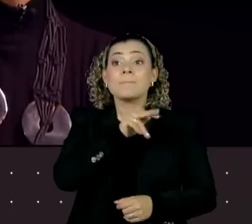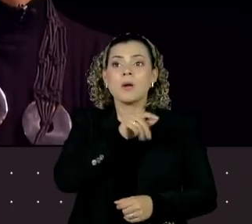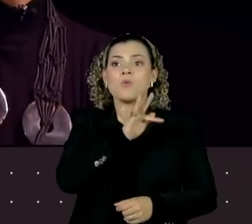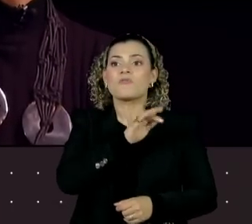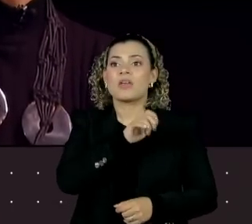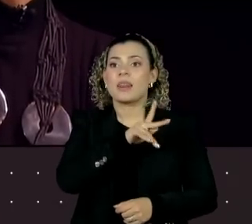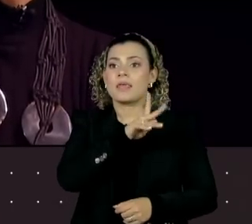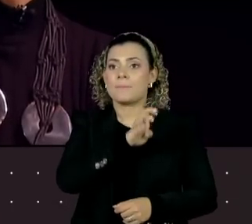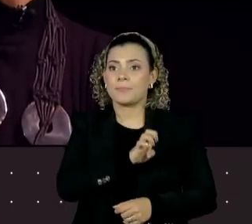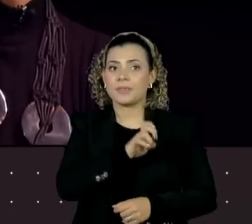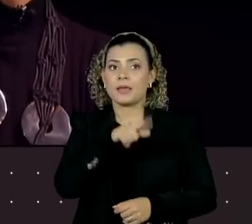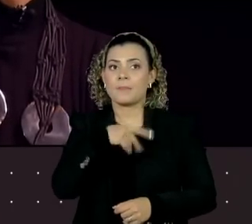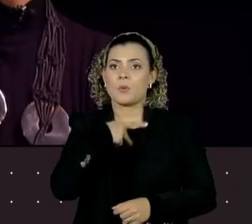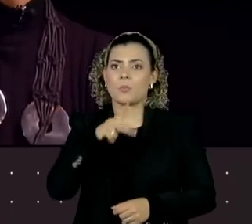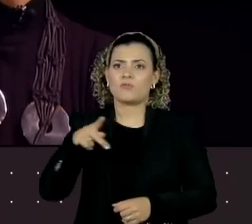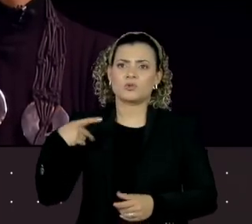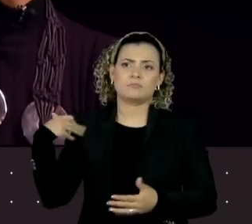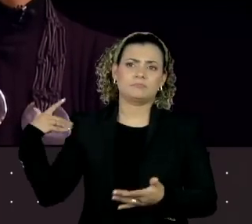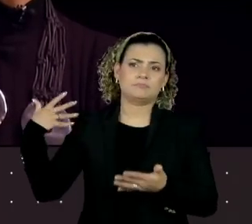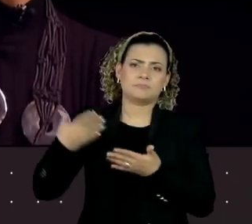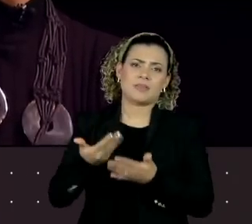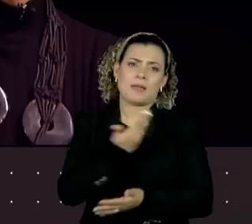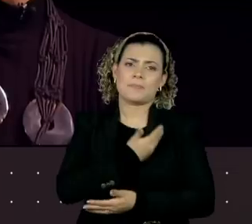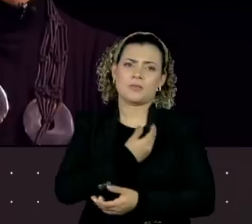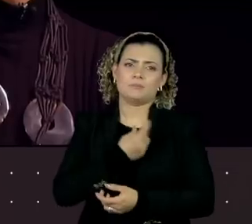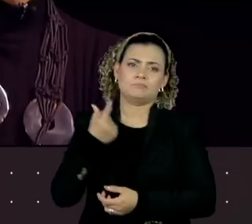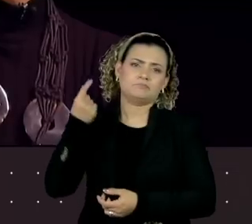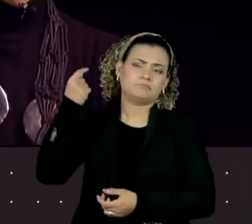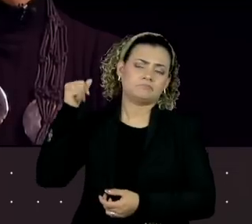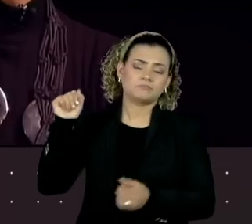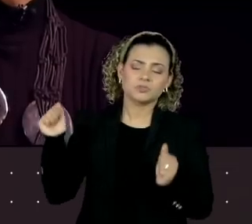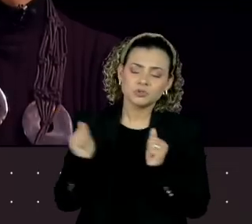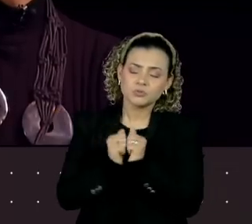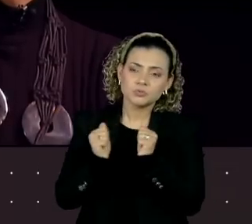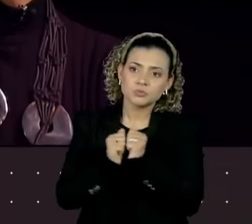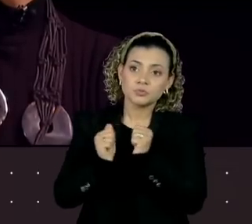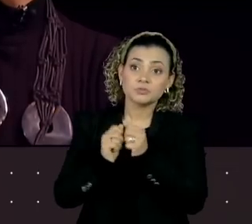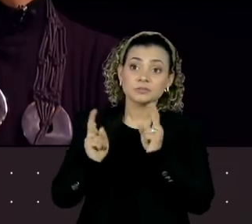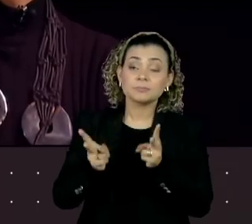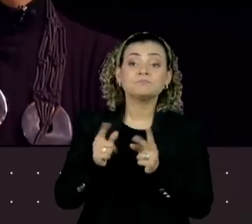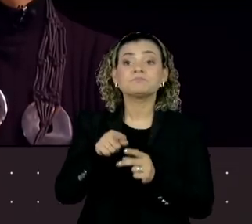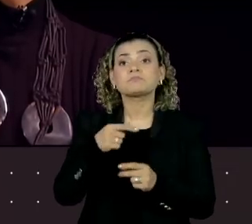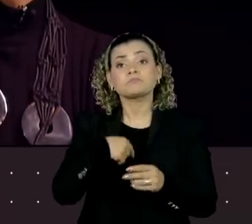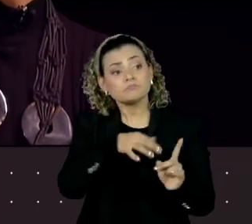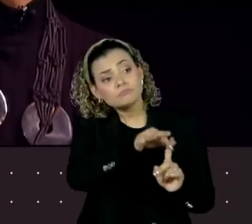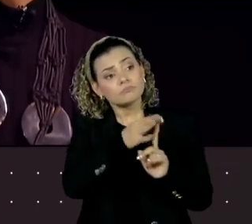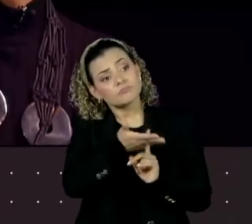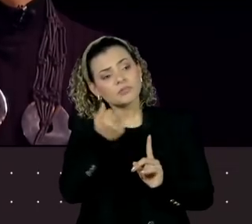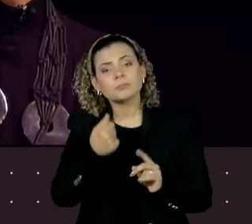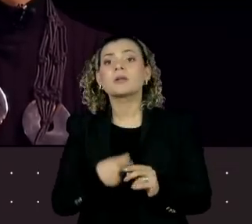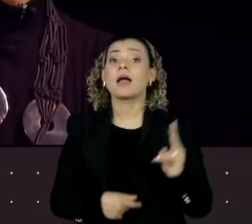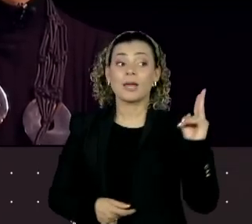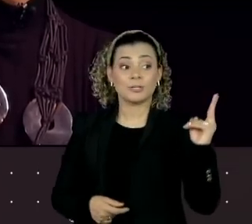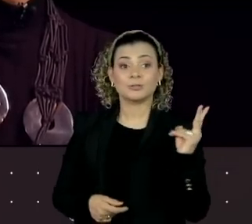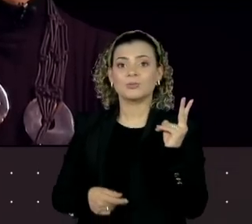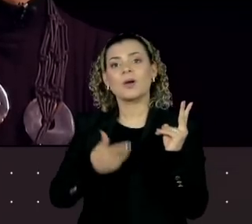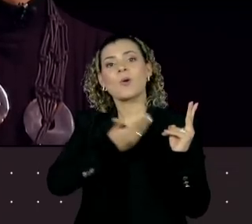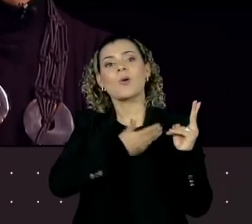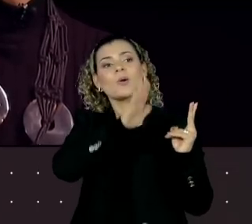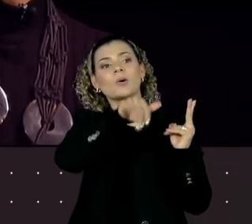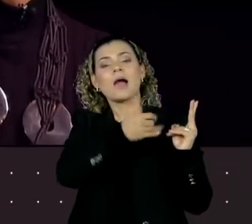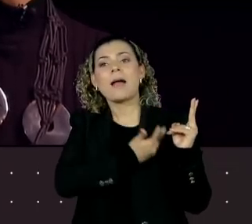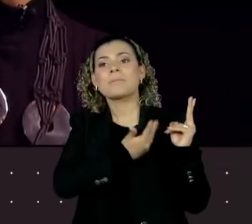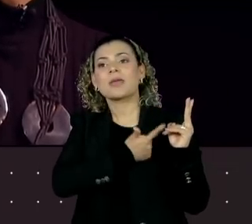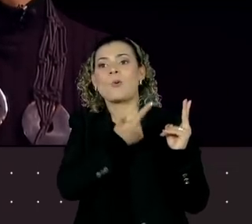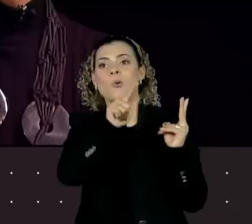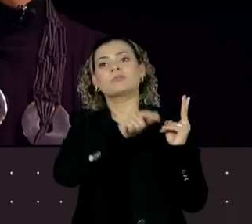Abreu, que é meu professor a vida inteira e meu grande amigo também, fazia parte. E com isso, as duas foram fazer parte